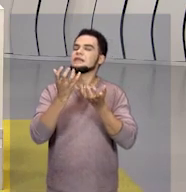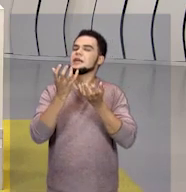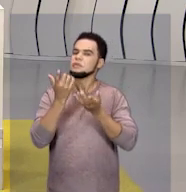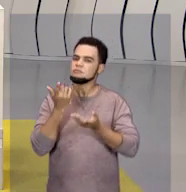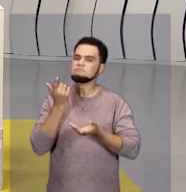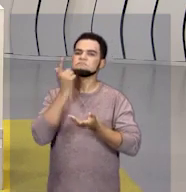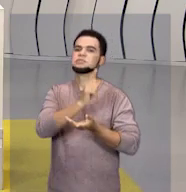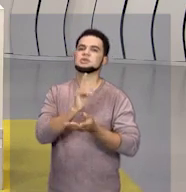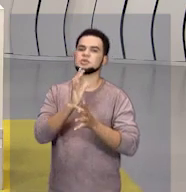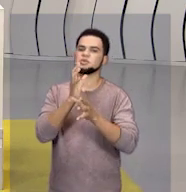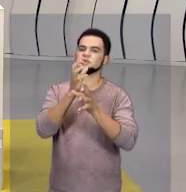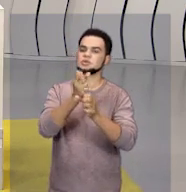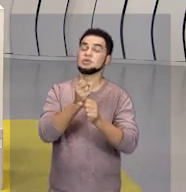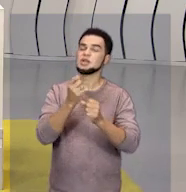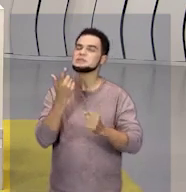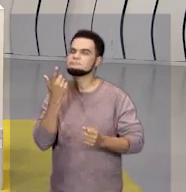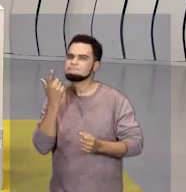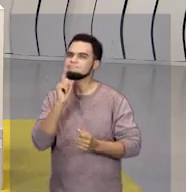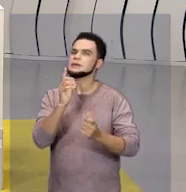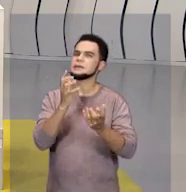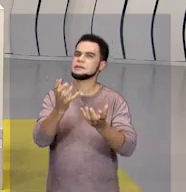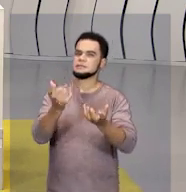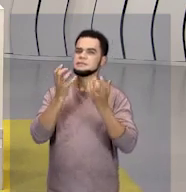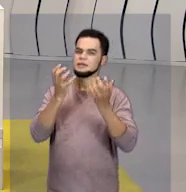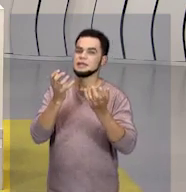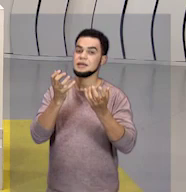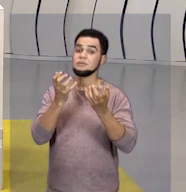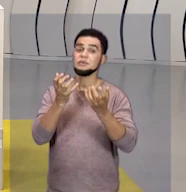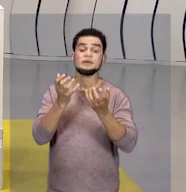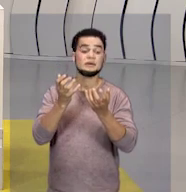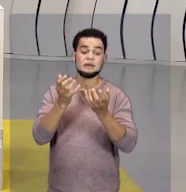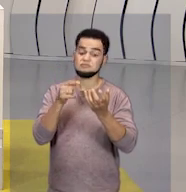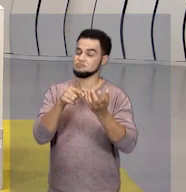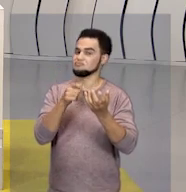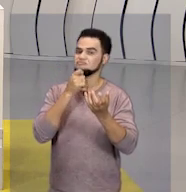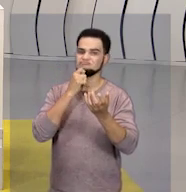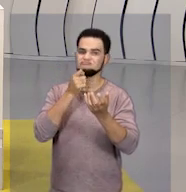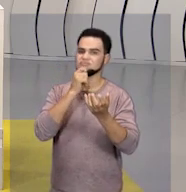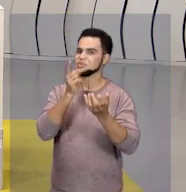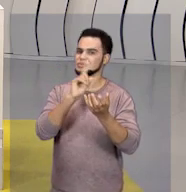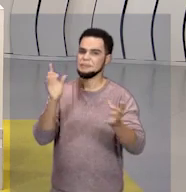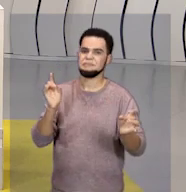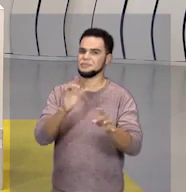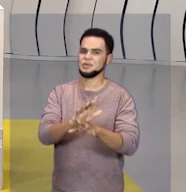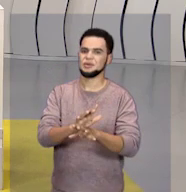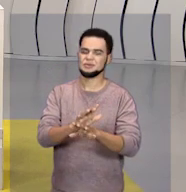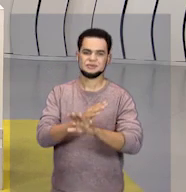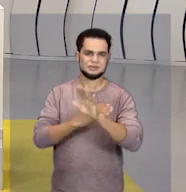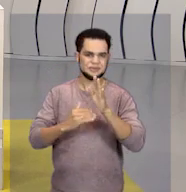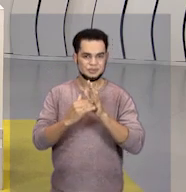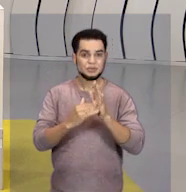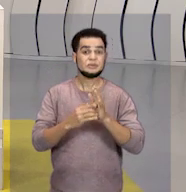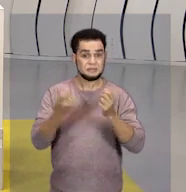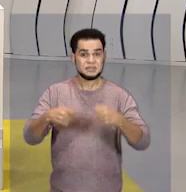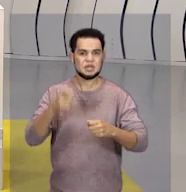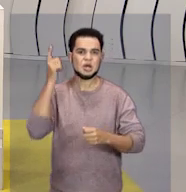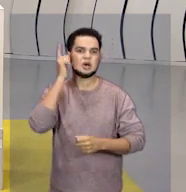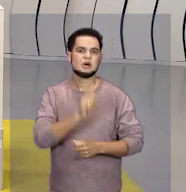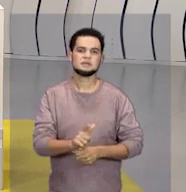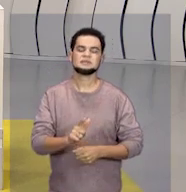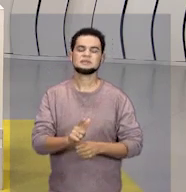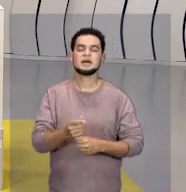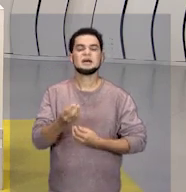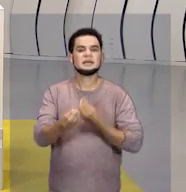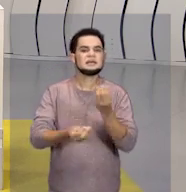se a gente objetiva alcançar, a gente ainda precisa conquistá-los. E a gente vai conquistá-los com o quê?